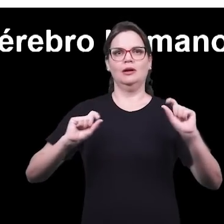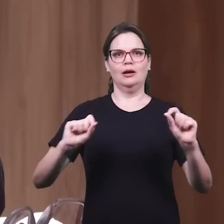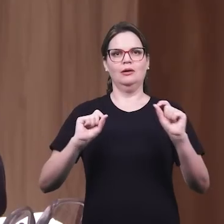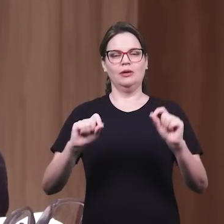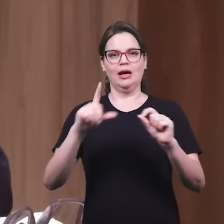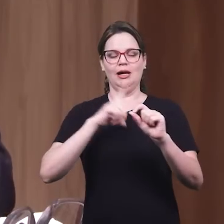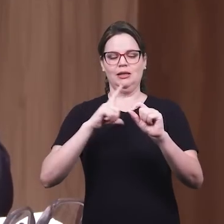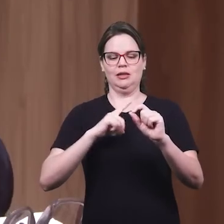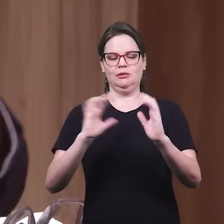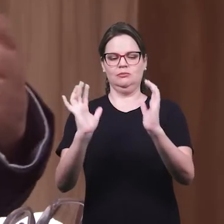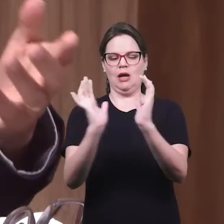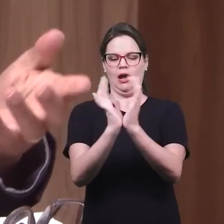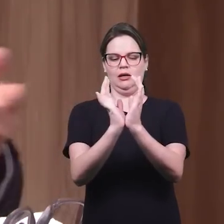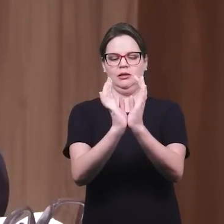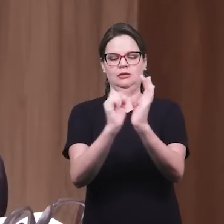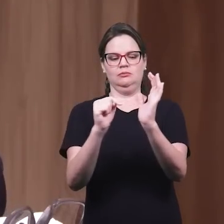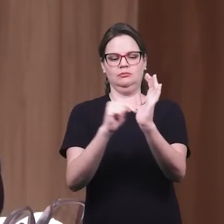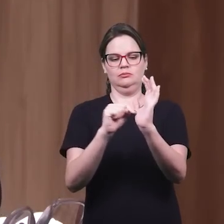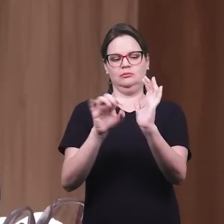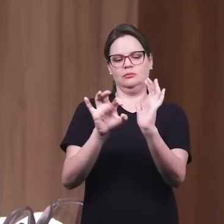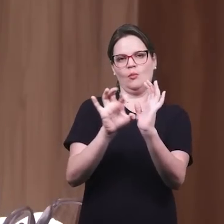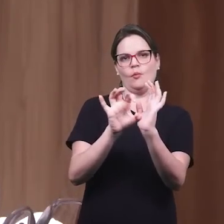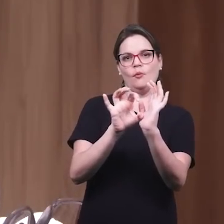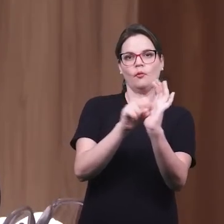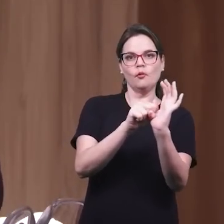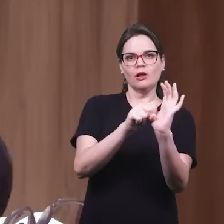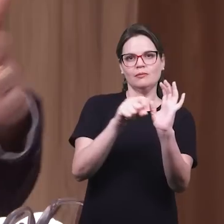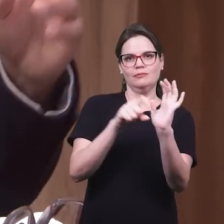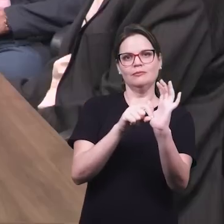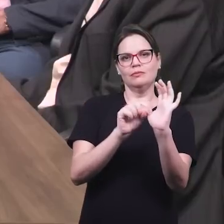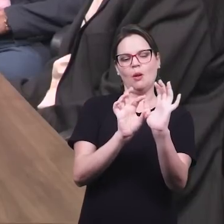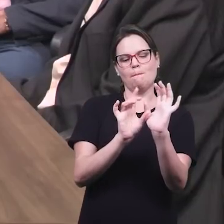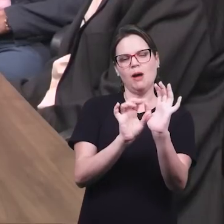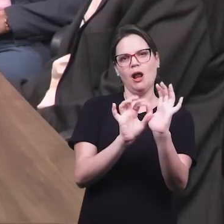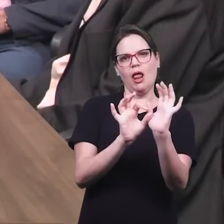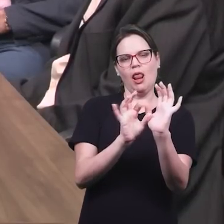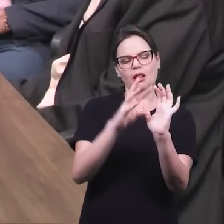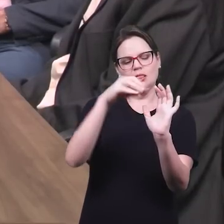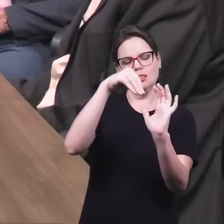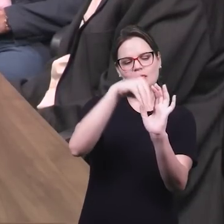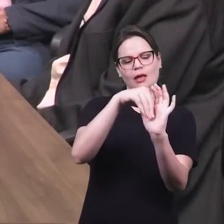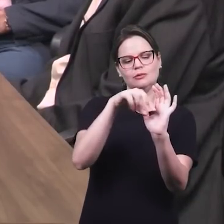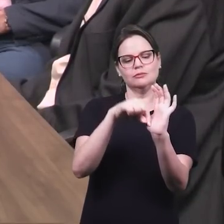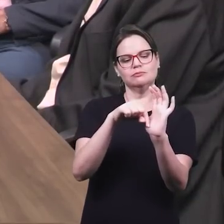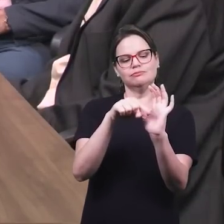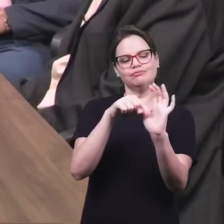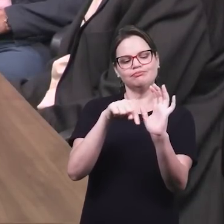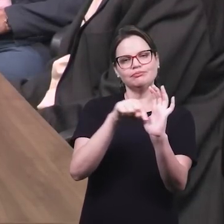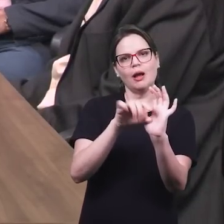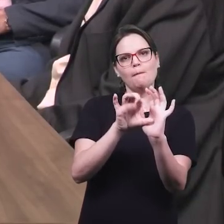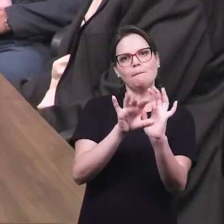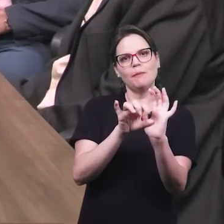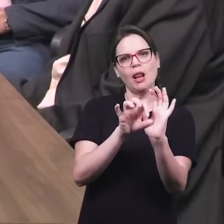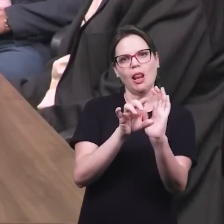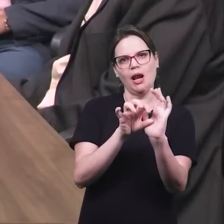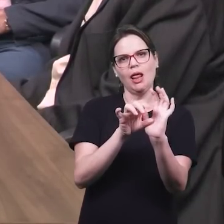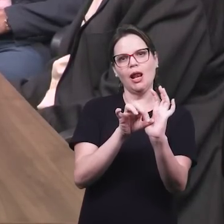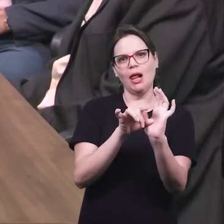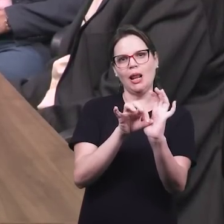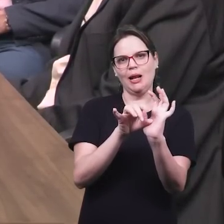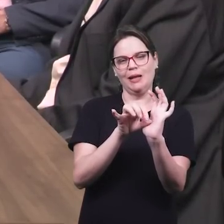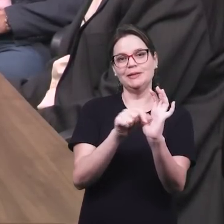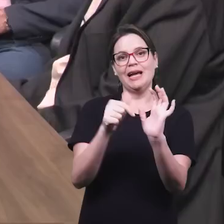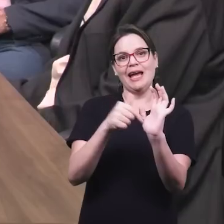tegmental ventral e também o hipocampo, que é responsável pela formação